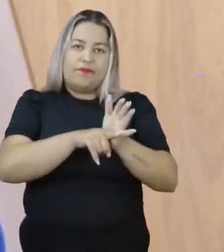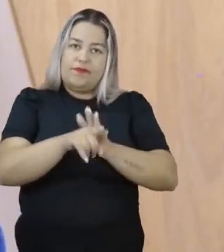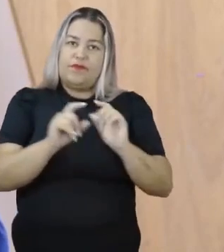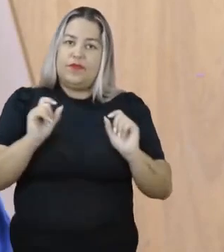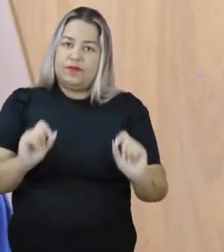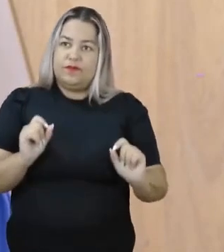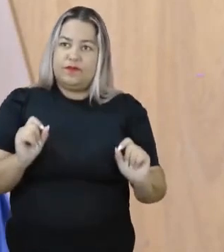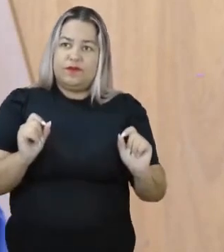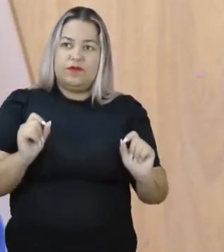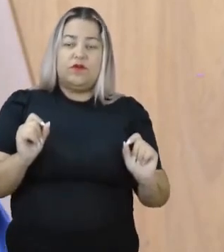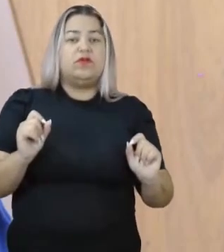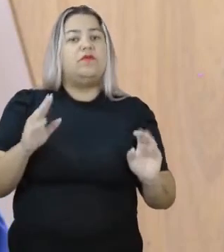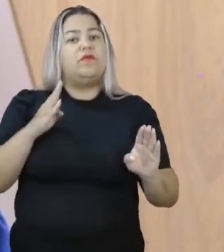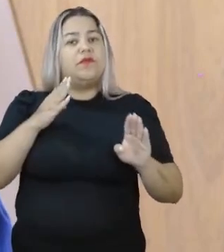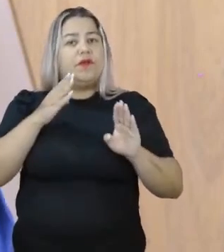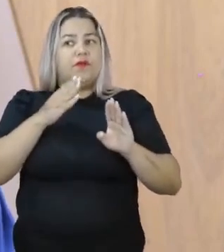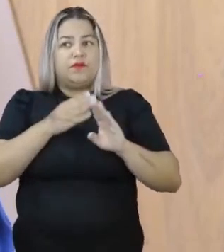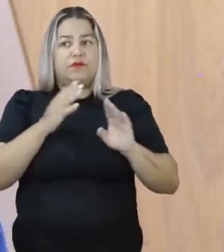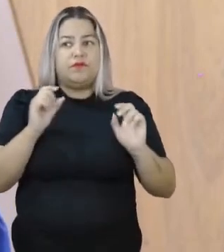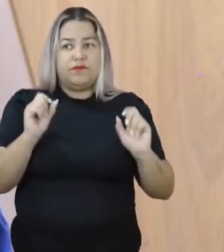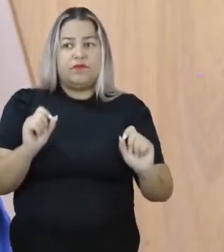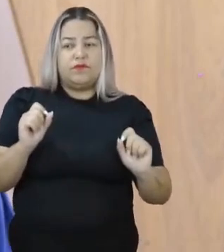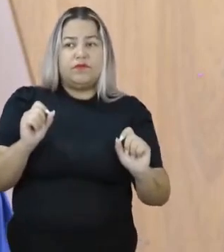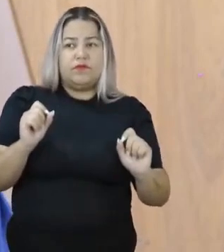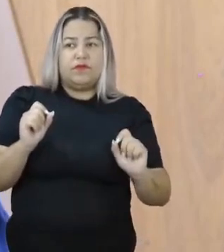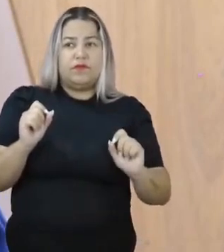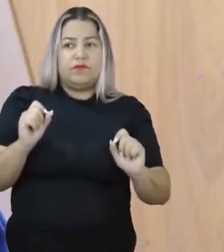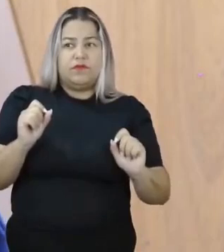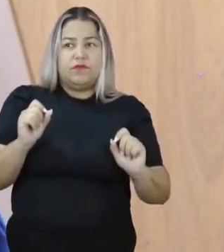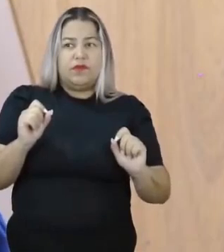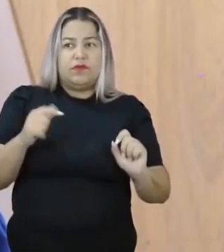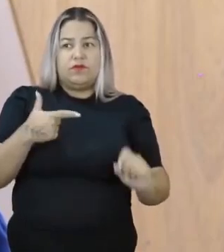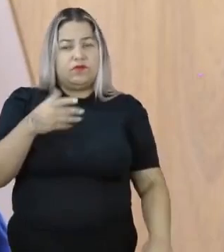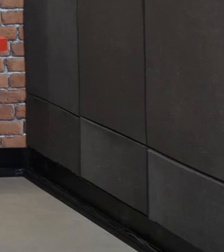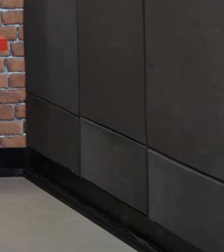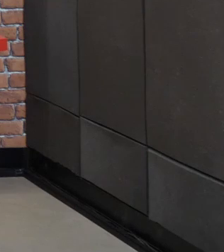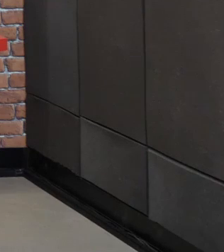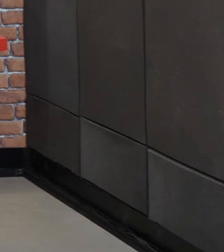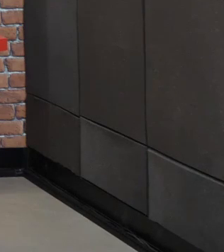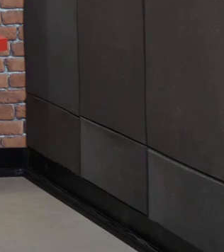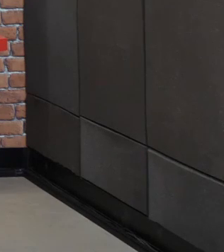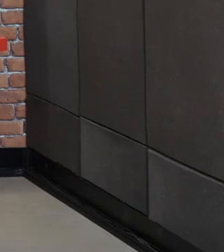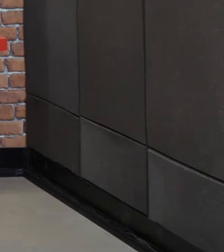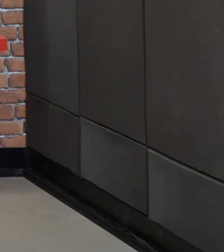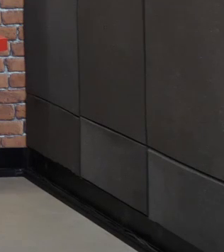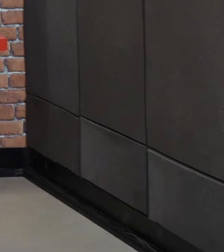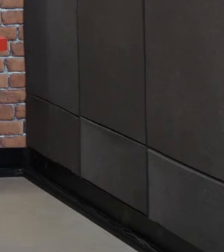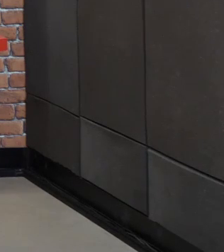quanto quanti, principalmente nas cidades que a gente acima de 200 mil habitantes.